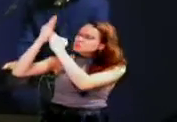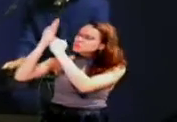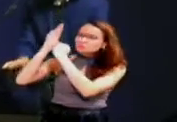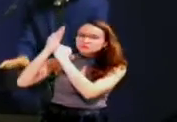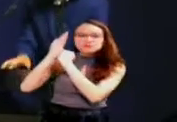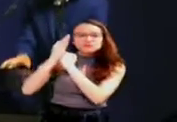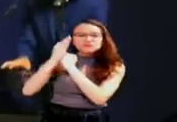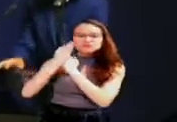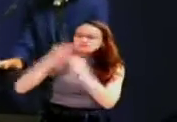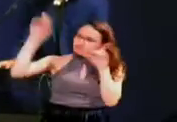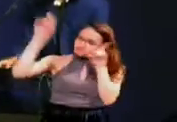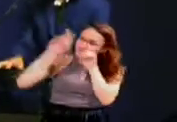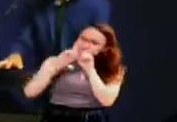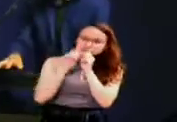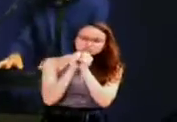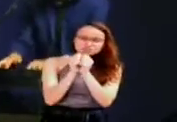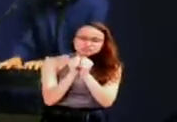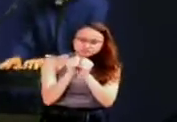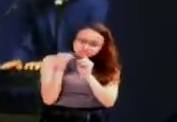velados,